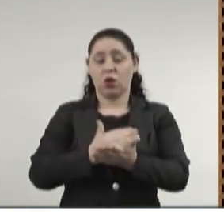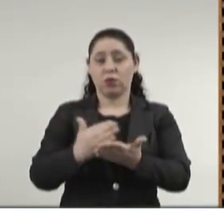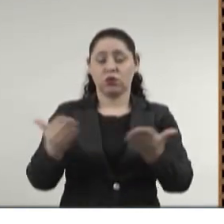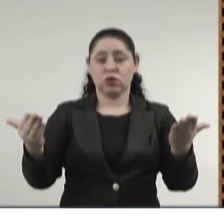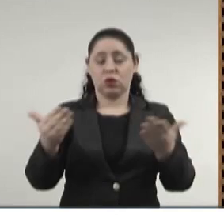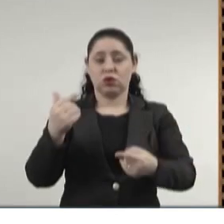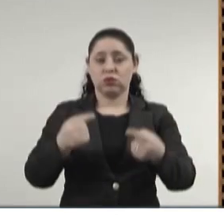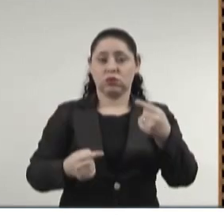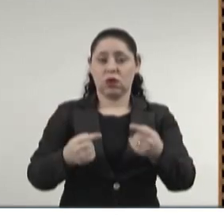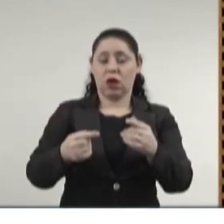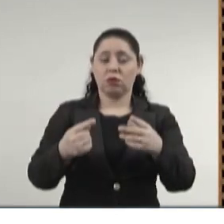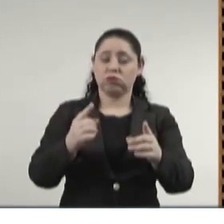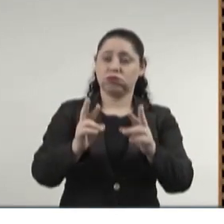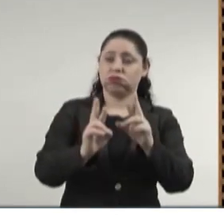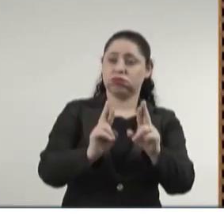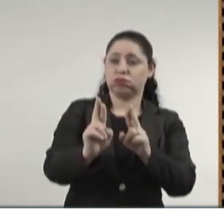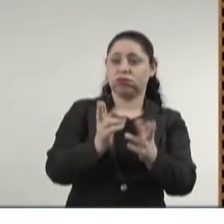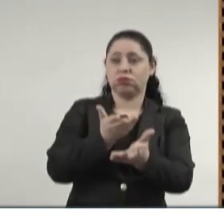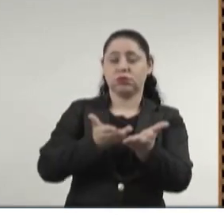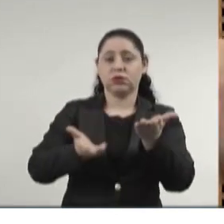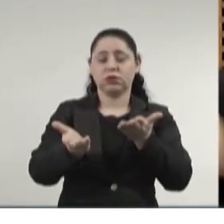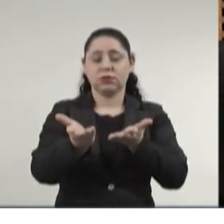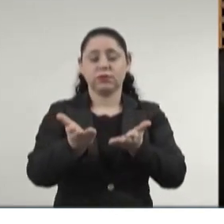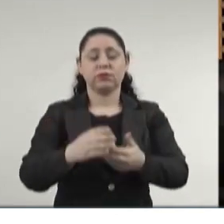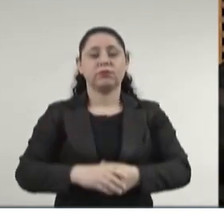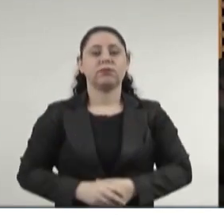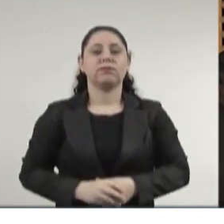iniciando essas tratativas,